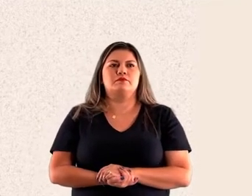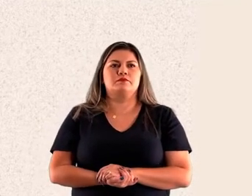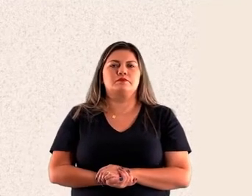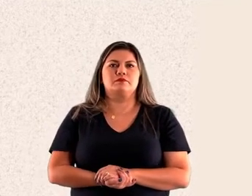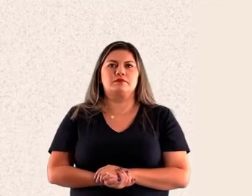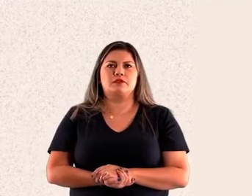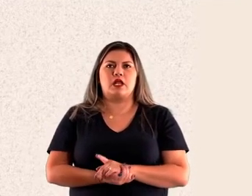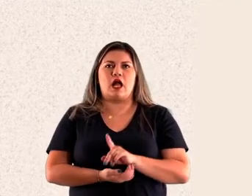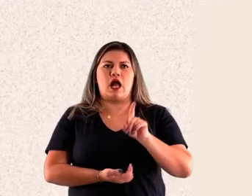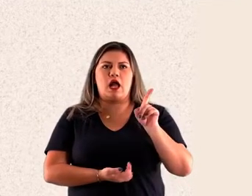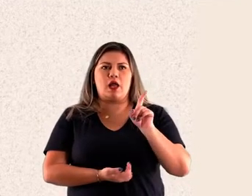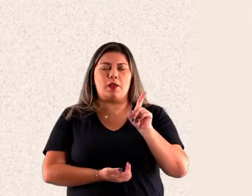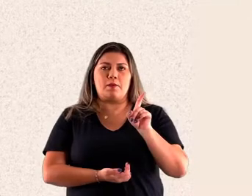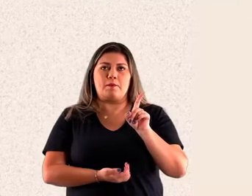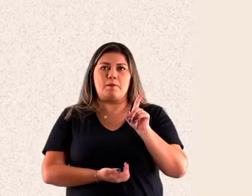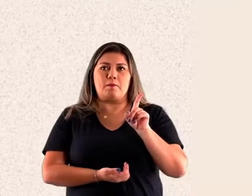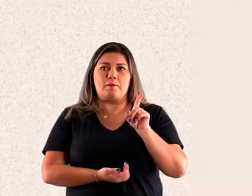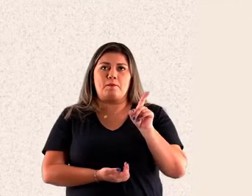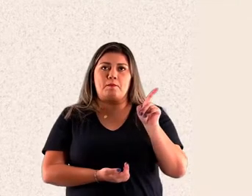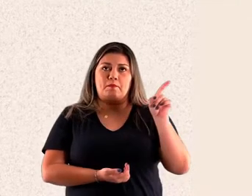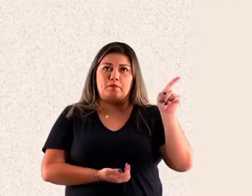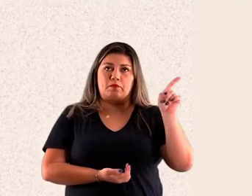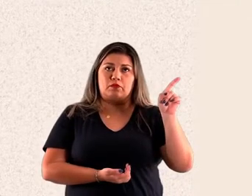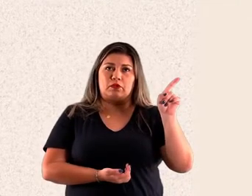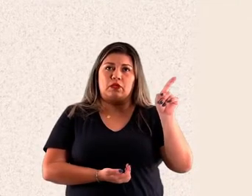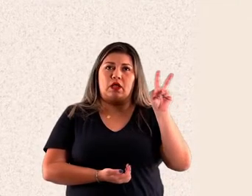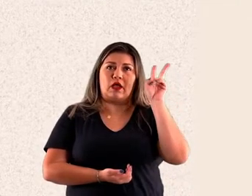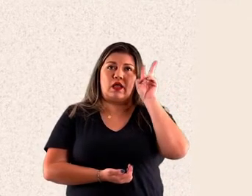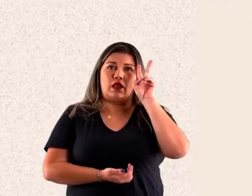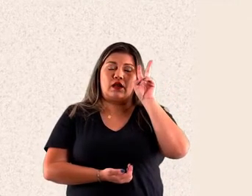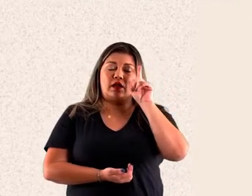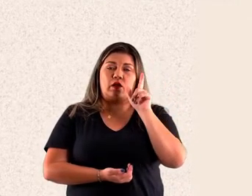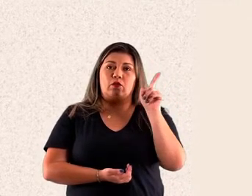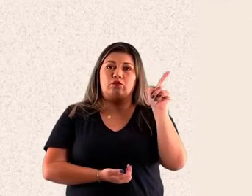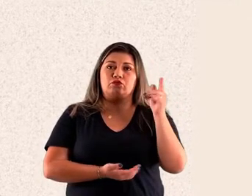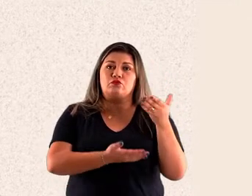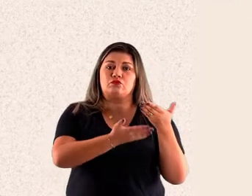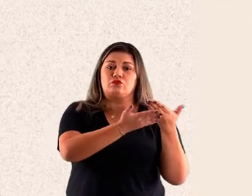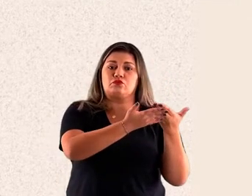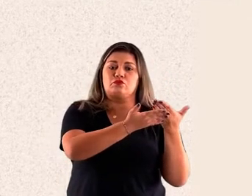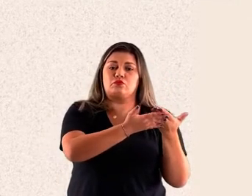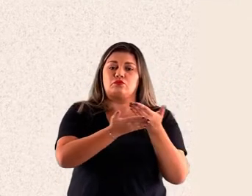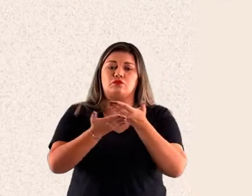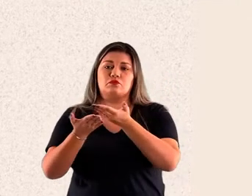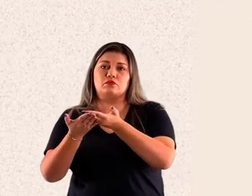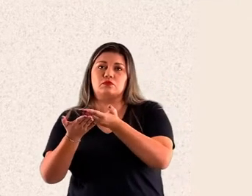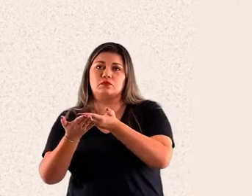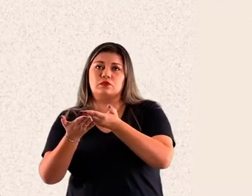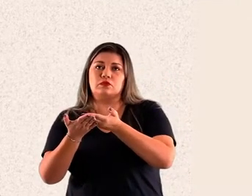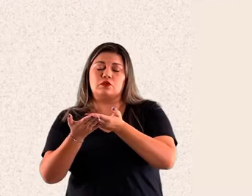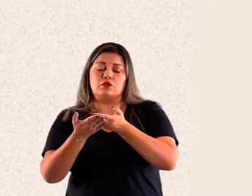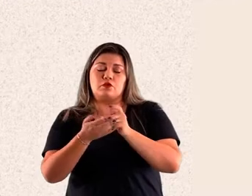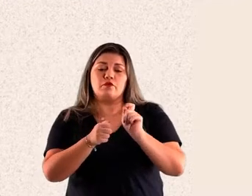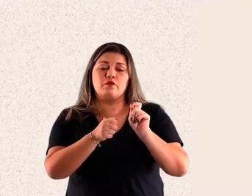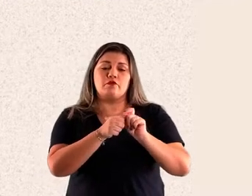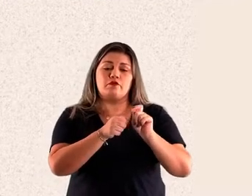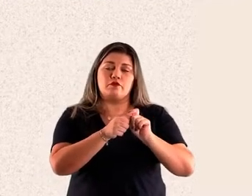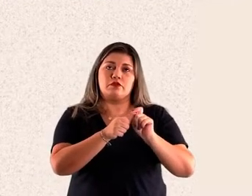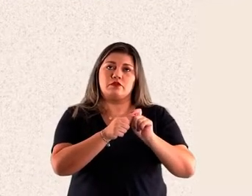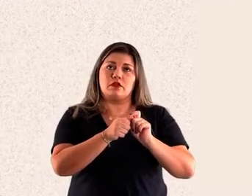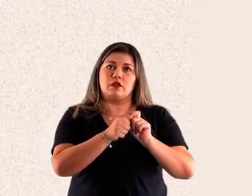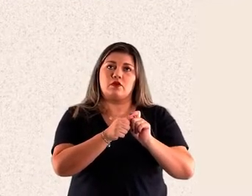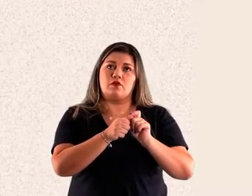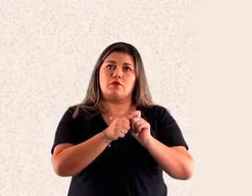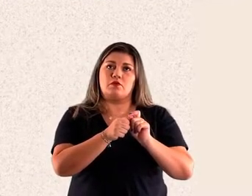Oi e aí trouxe só para me lembrar né esses dois estudos que foram que foram feitos